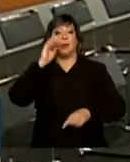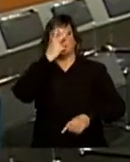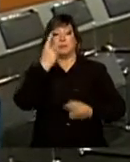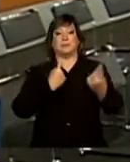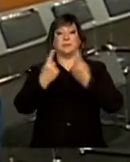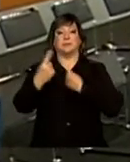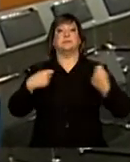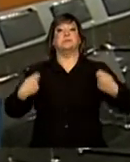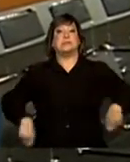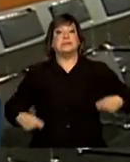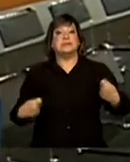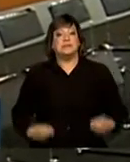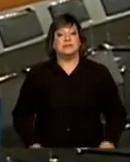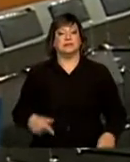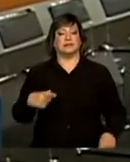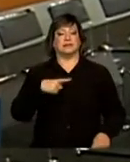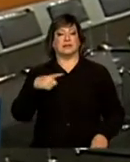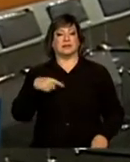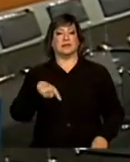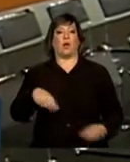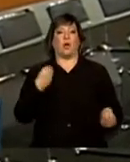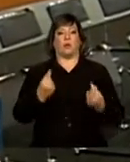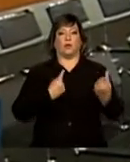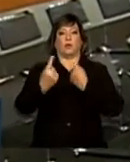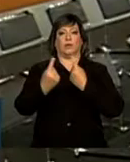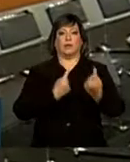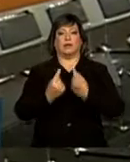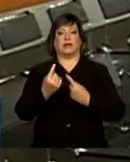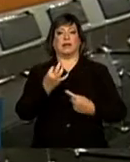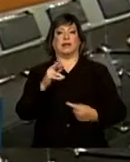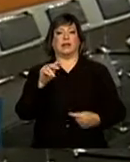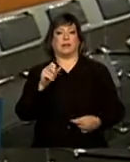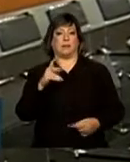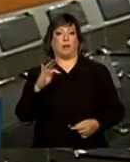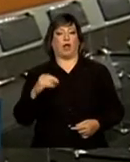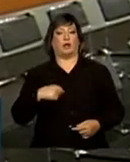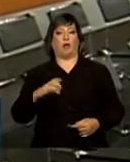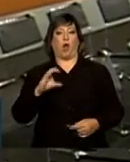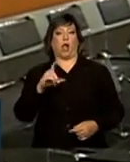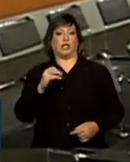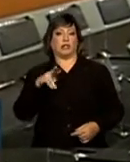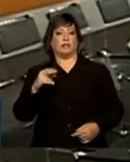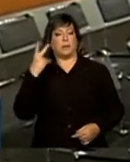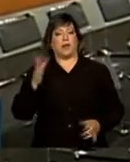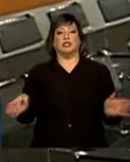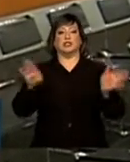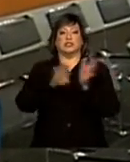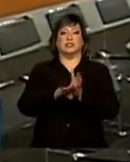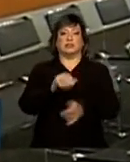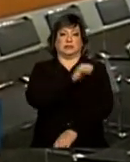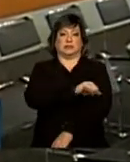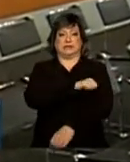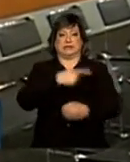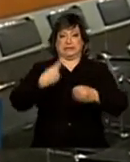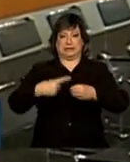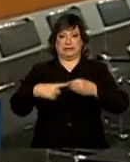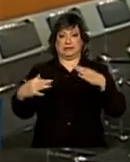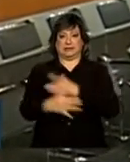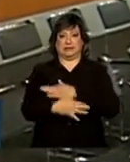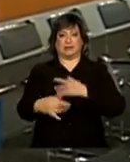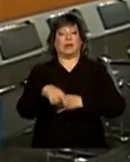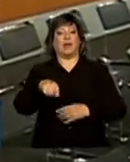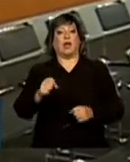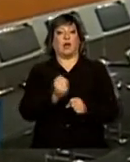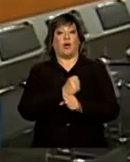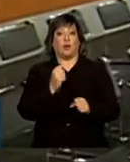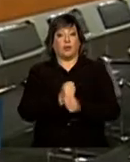que precisam do sistema público de transporte para chegar à cidade do Rio de Janeiro. A obra prevê a construção de um